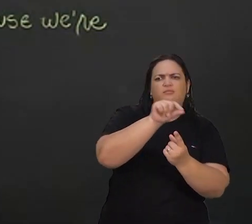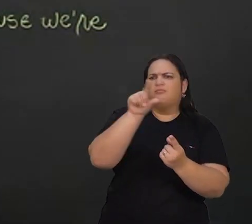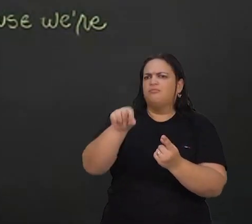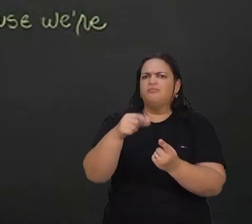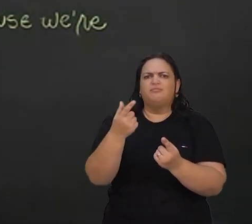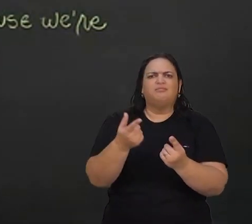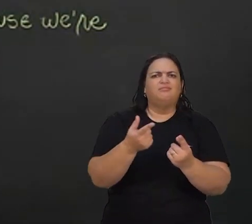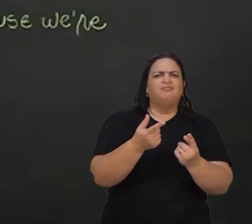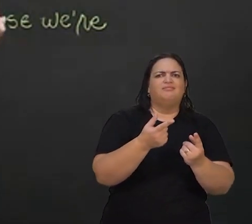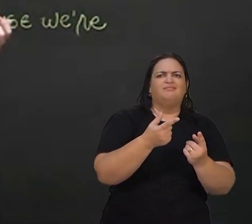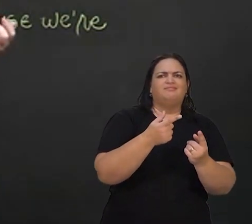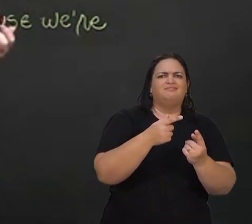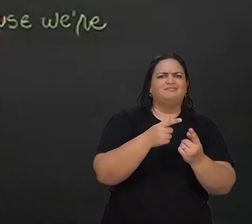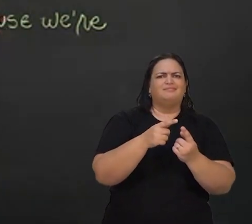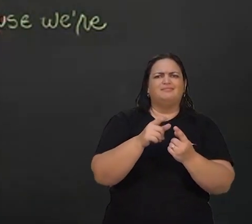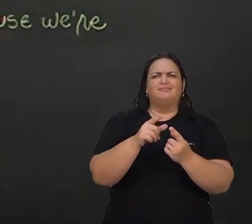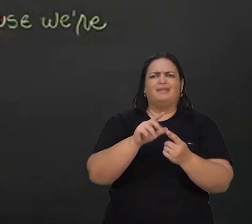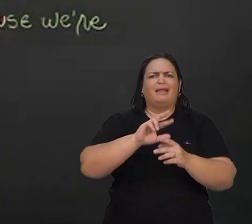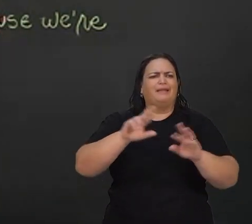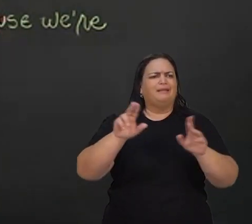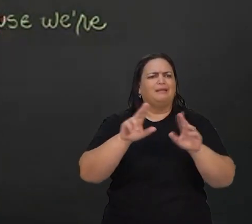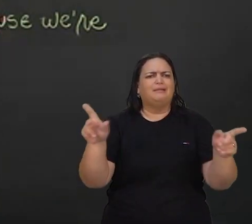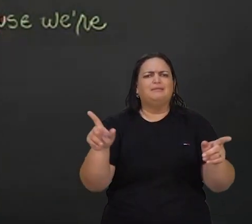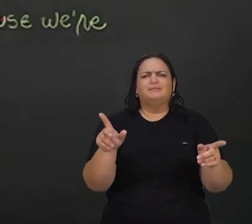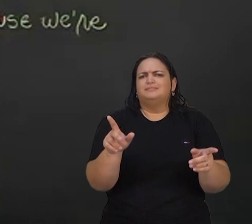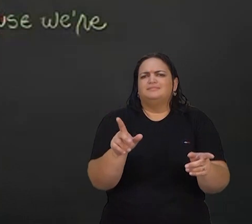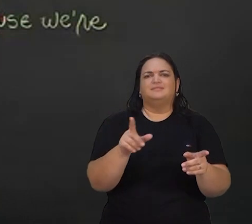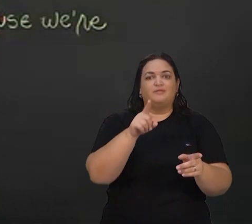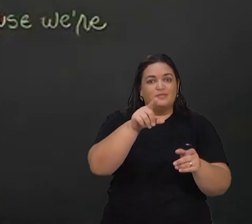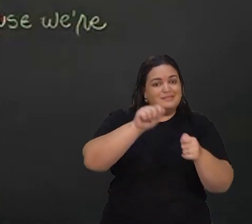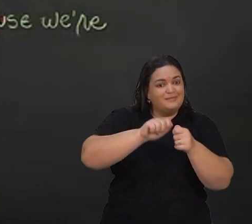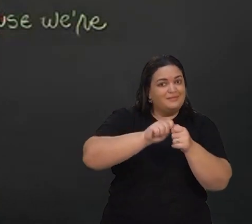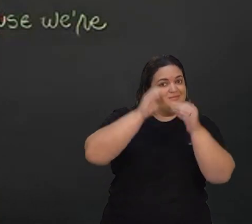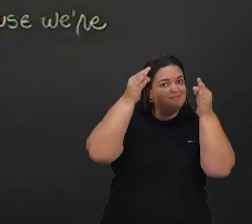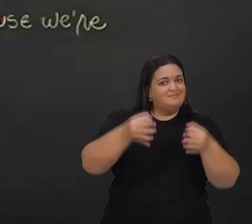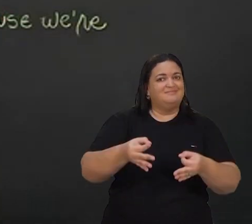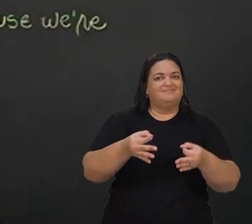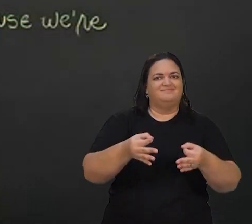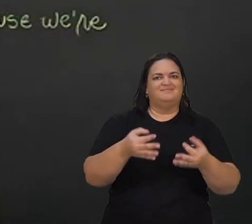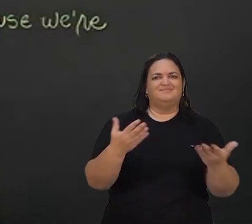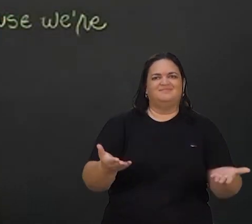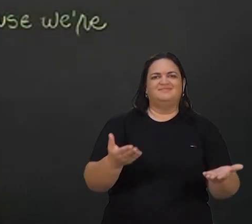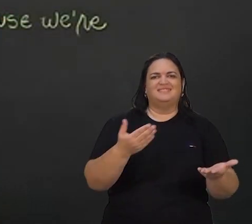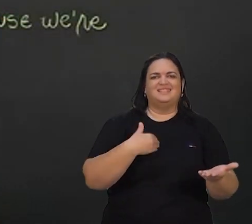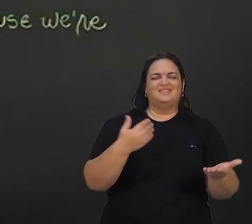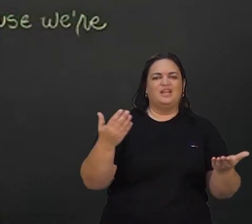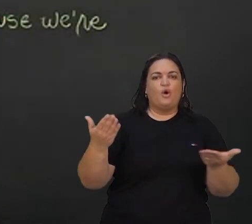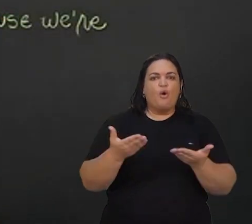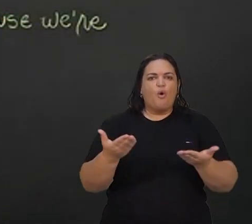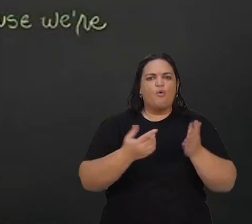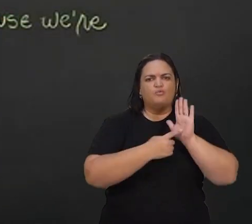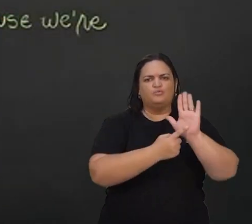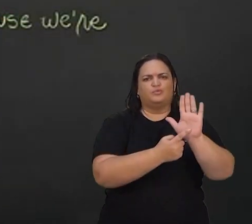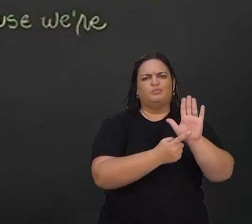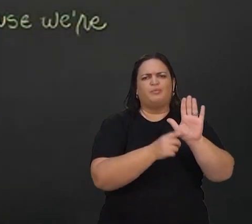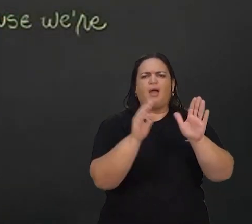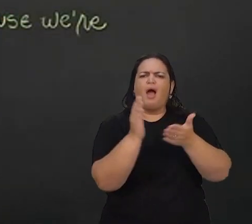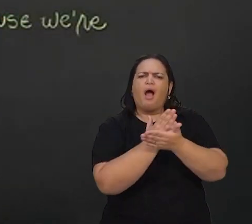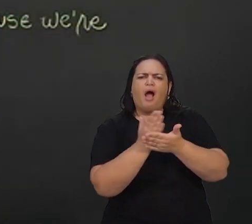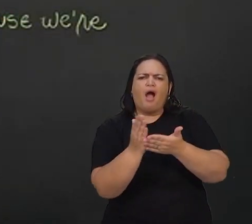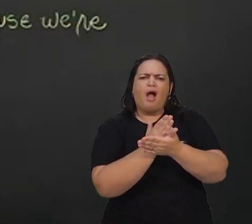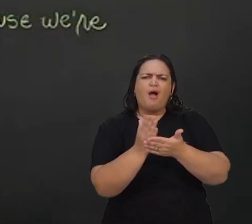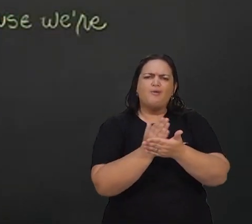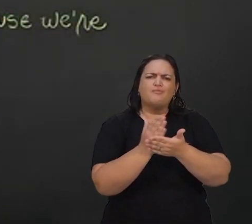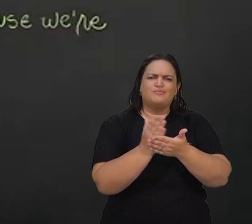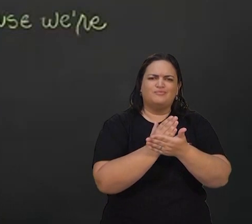alternativa, um contraste, que você faça isso de forma correta. Então, trouxe para vocês alguns dos conectores